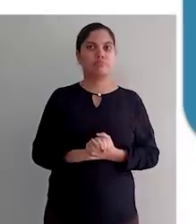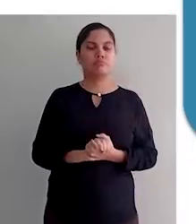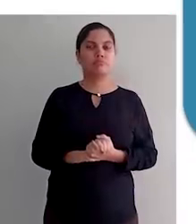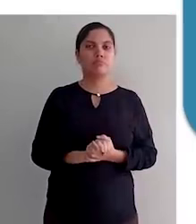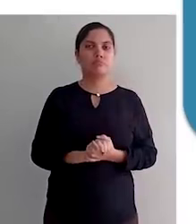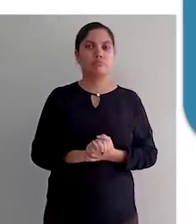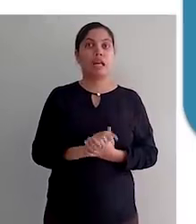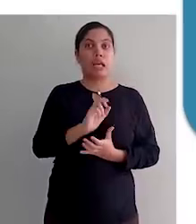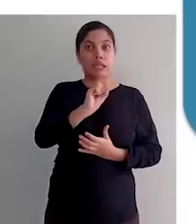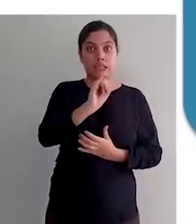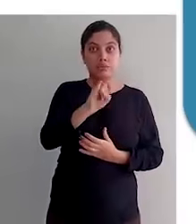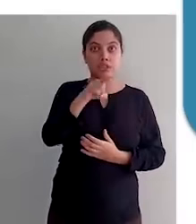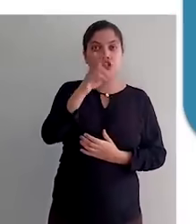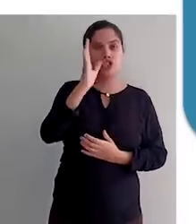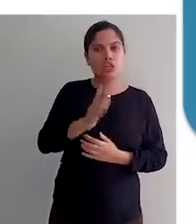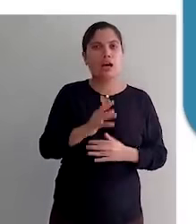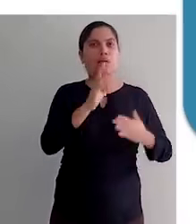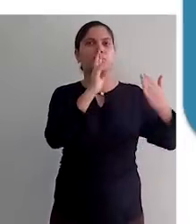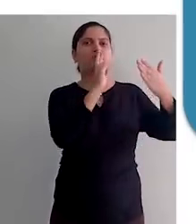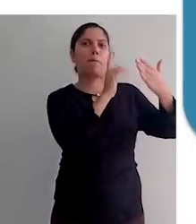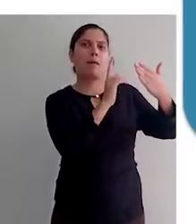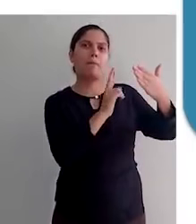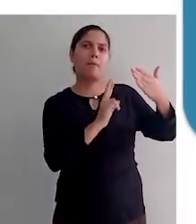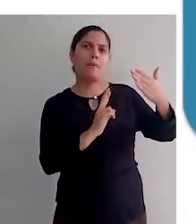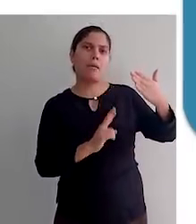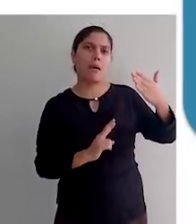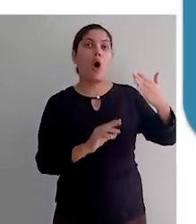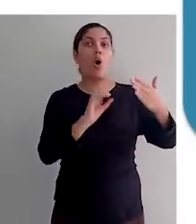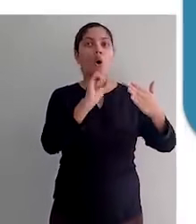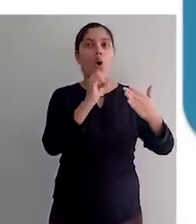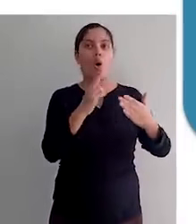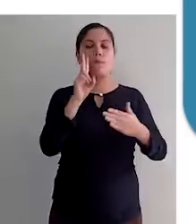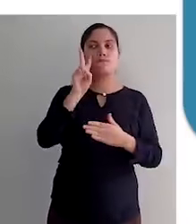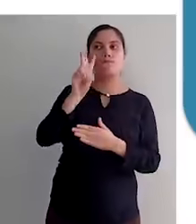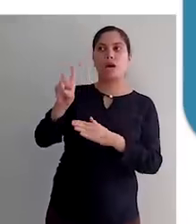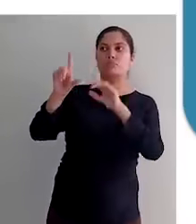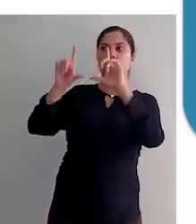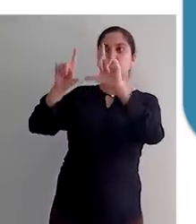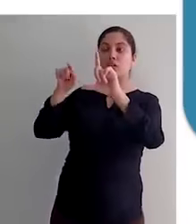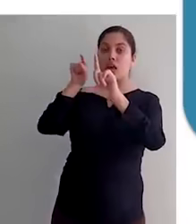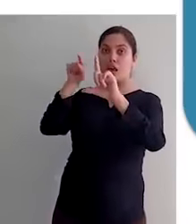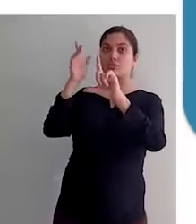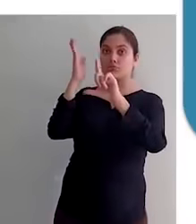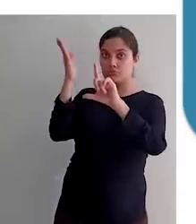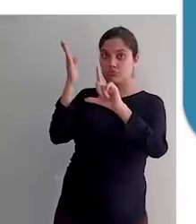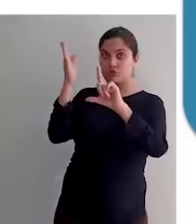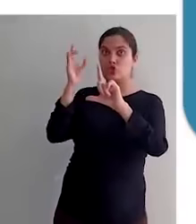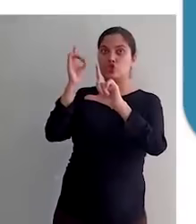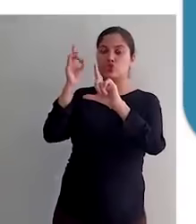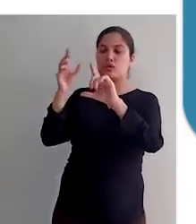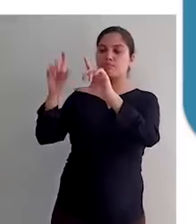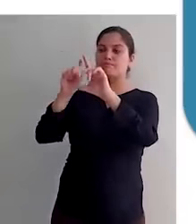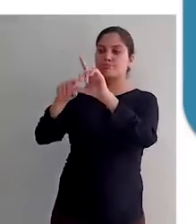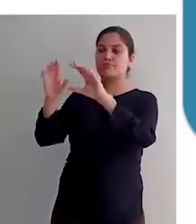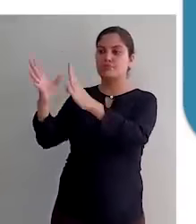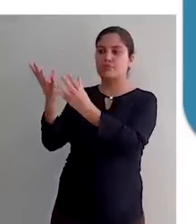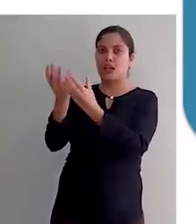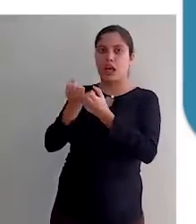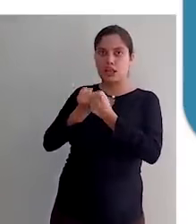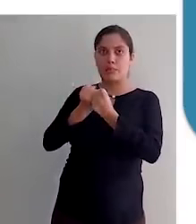Se você já respondeu as perguntas ou veio direto para essa tela, é só apertar em receber o código.